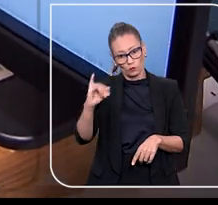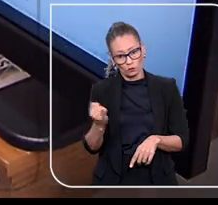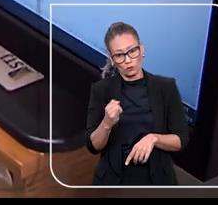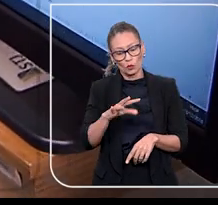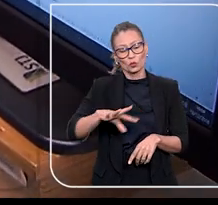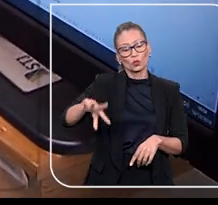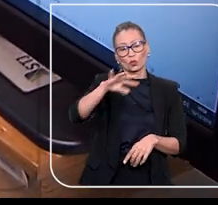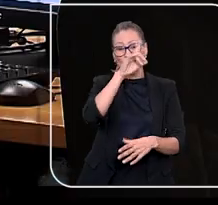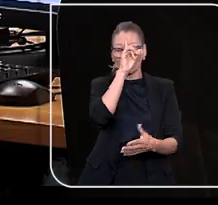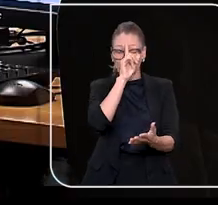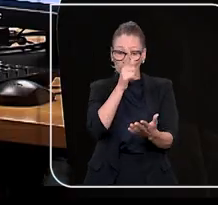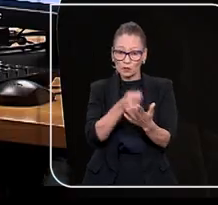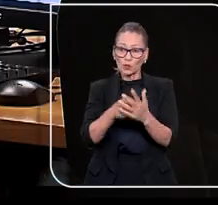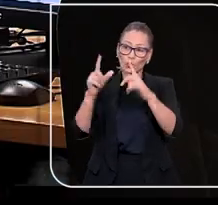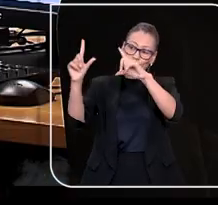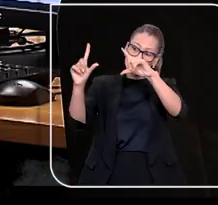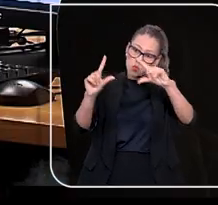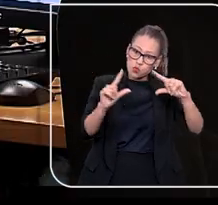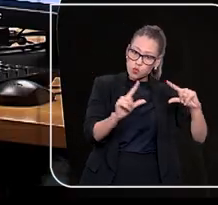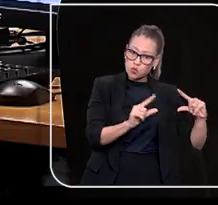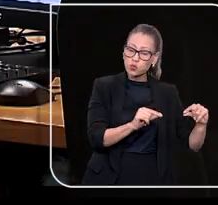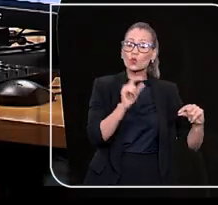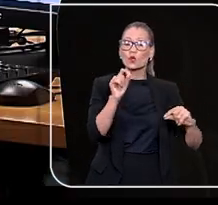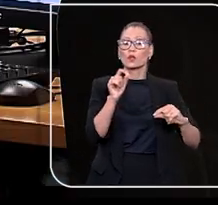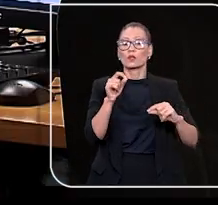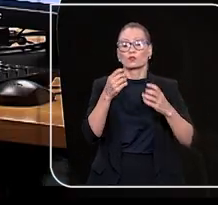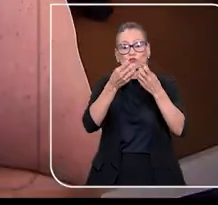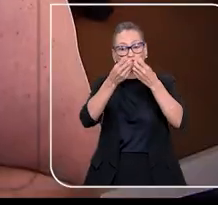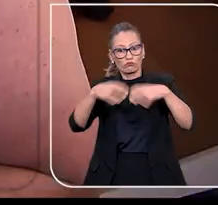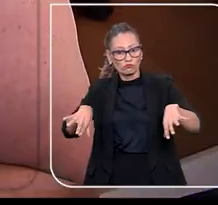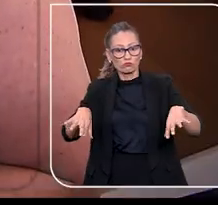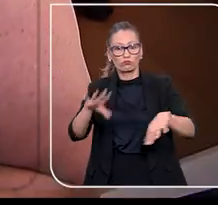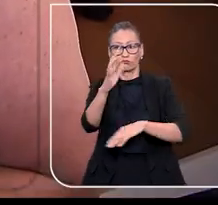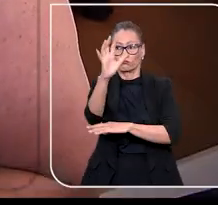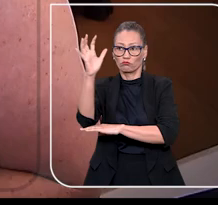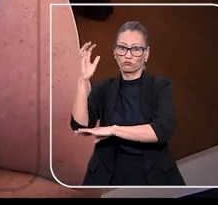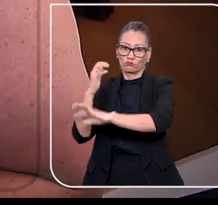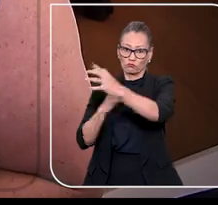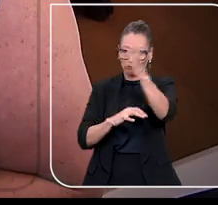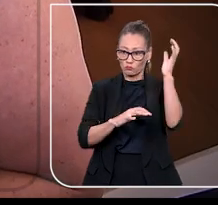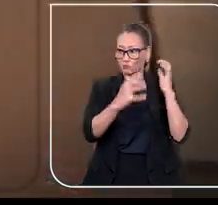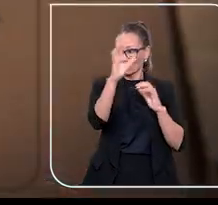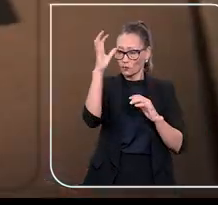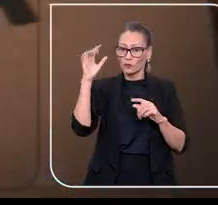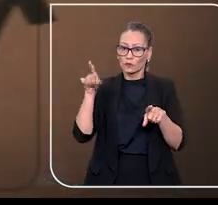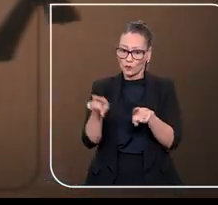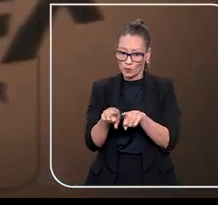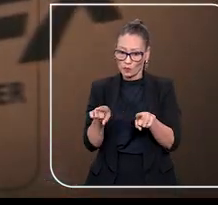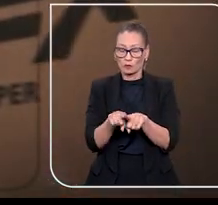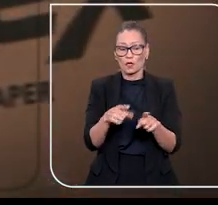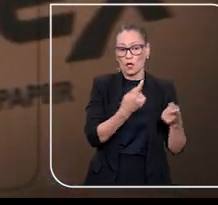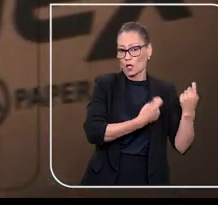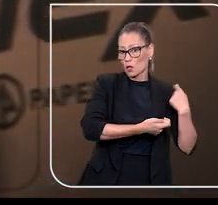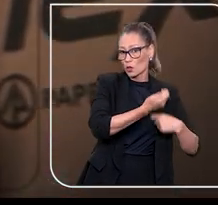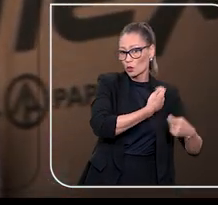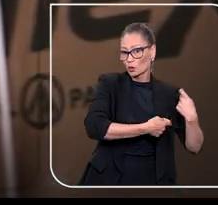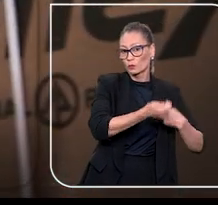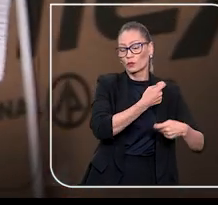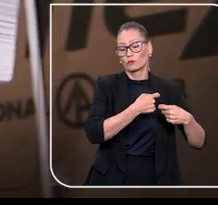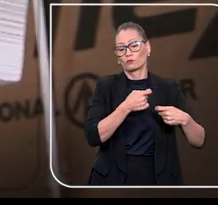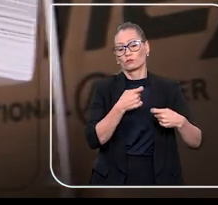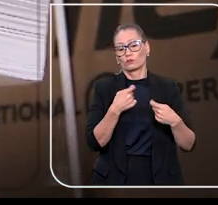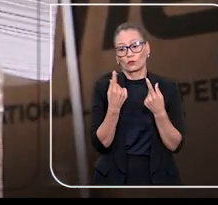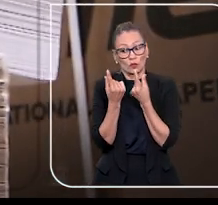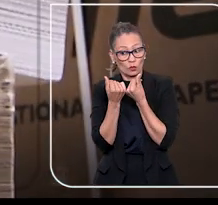refletem na redução dos impactos ambientais inerentes ao funcionamento do órgão e na economia de recursos